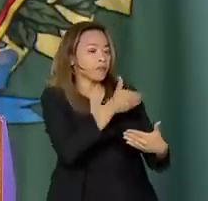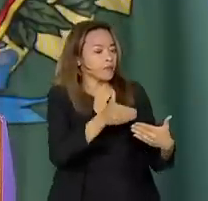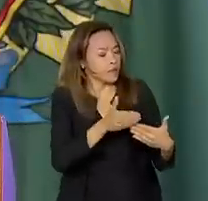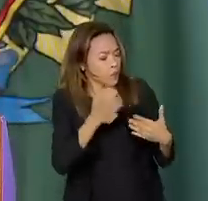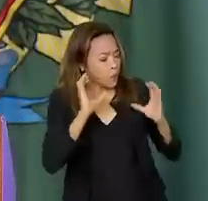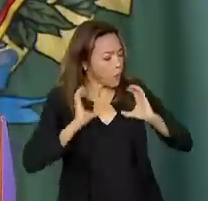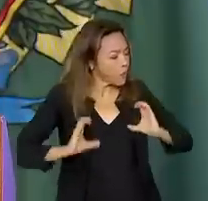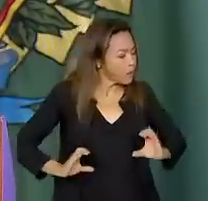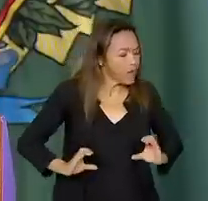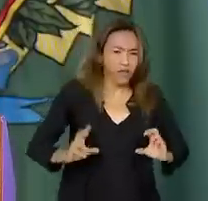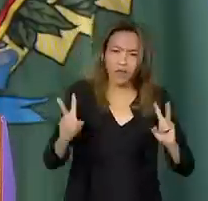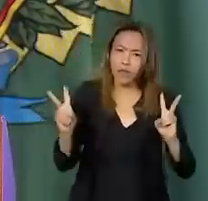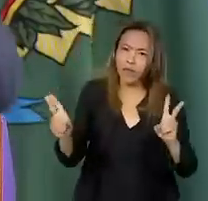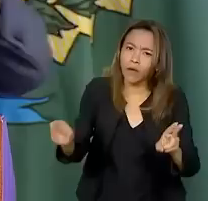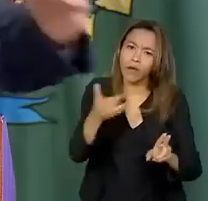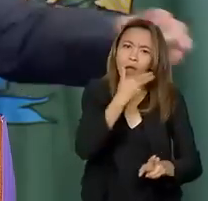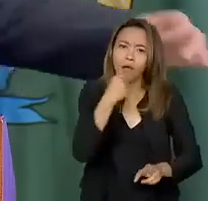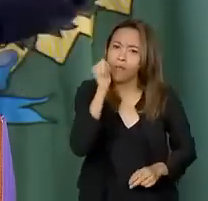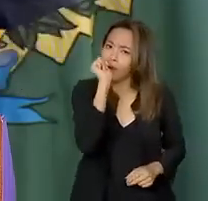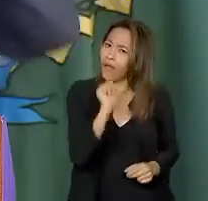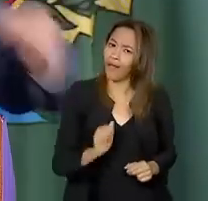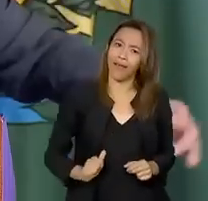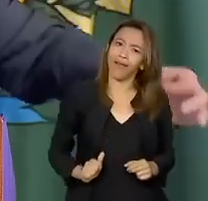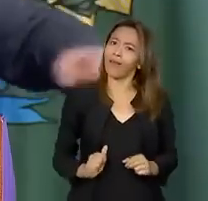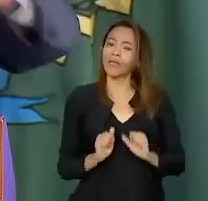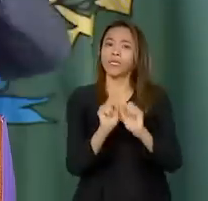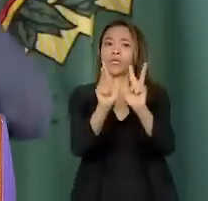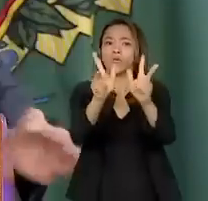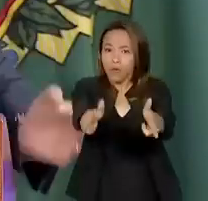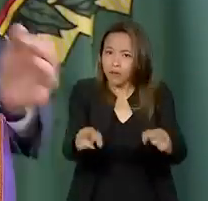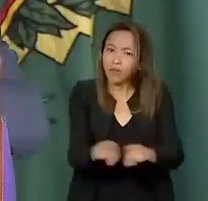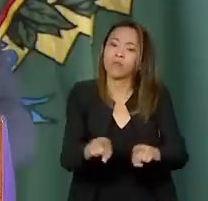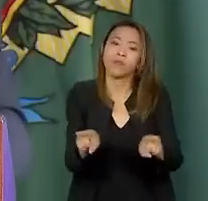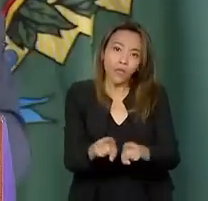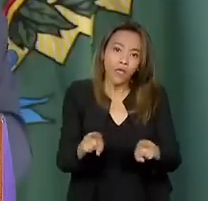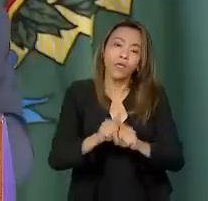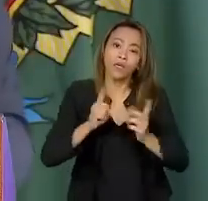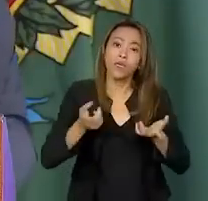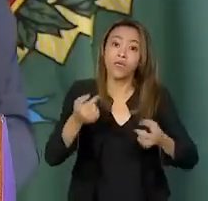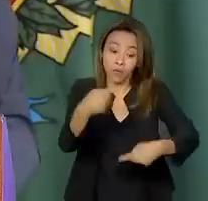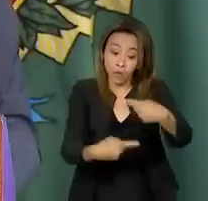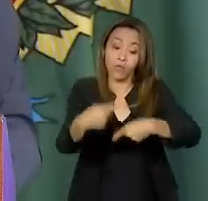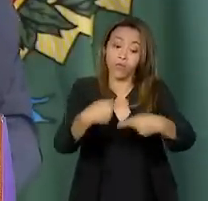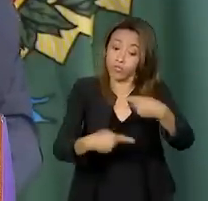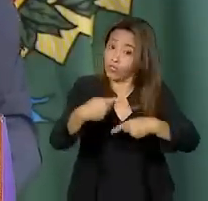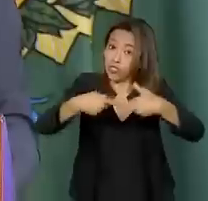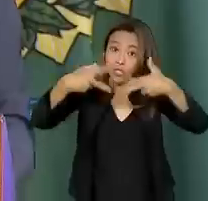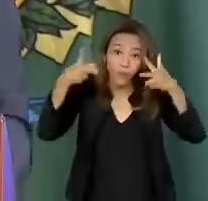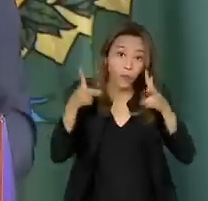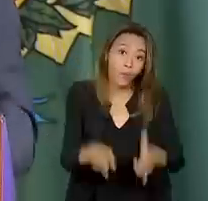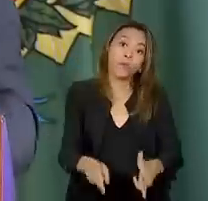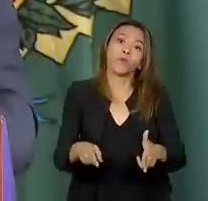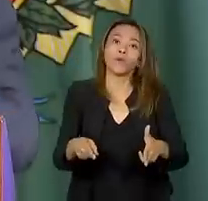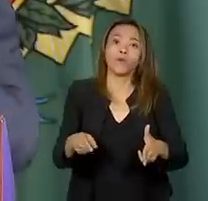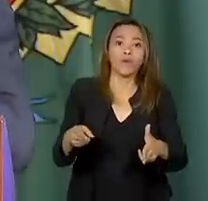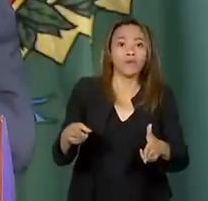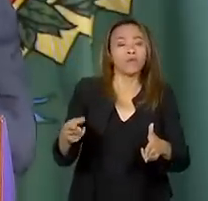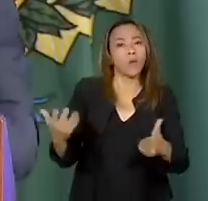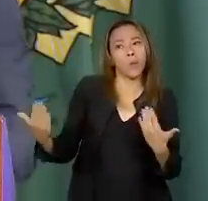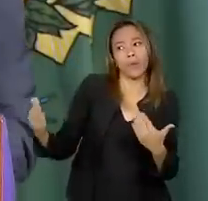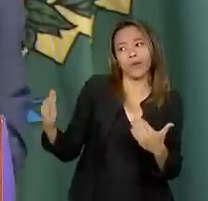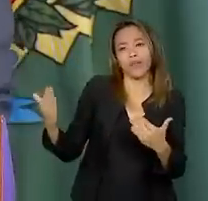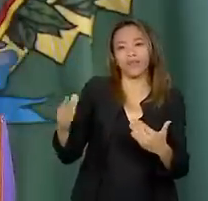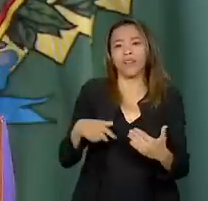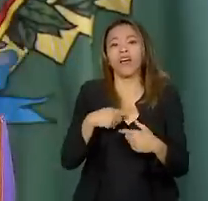vale para o homem e vale para a mulher. Na política é exatamente a mesma coisa. Não adianta a gente ficar